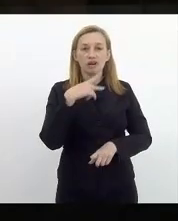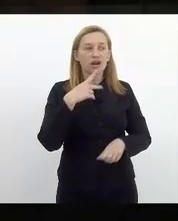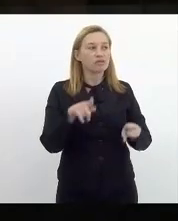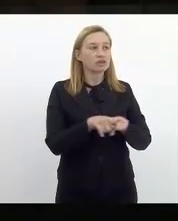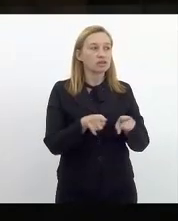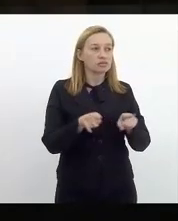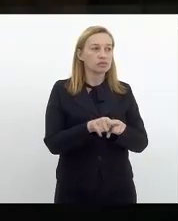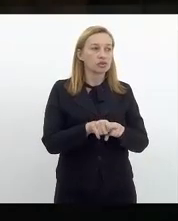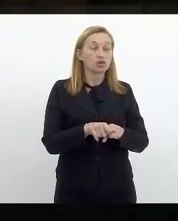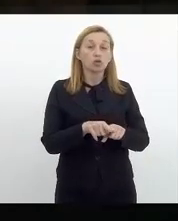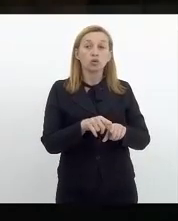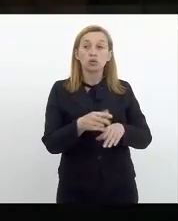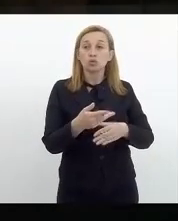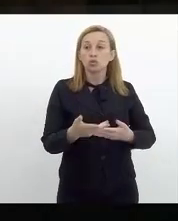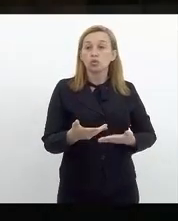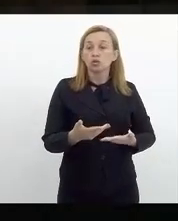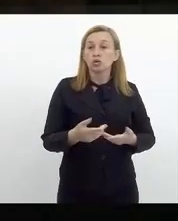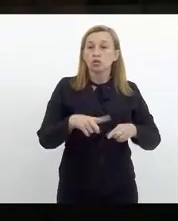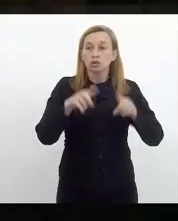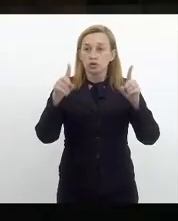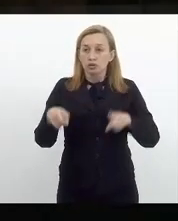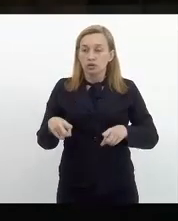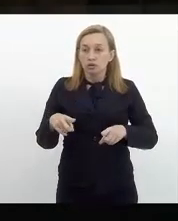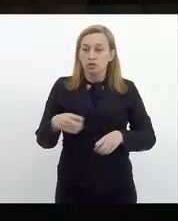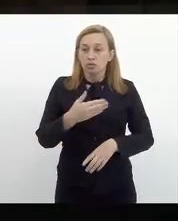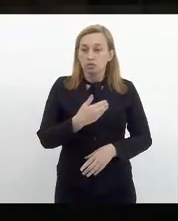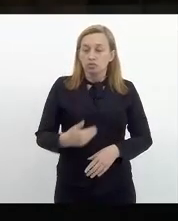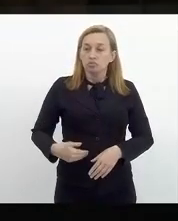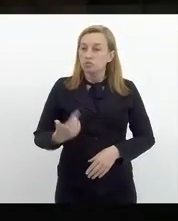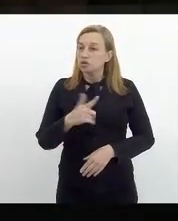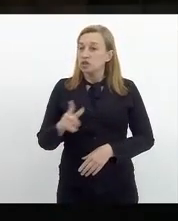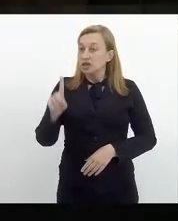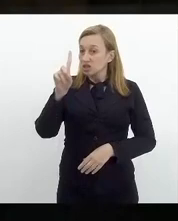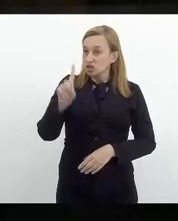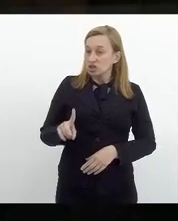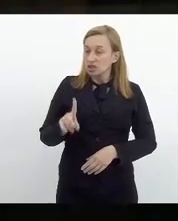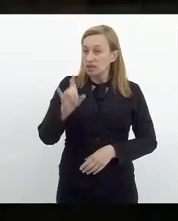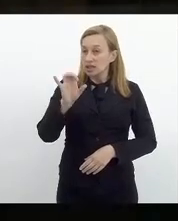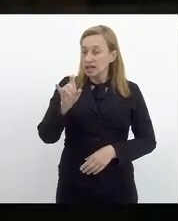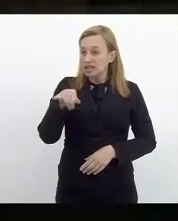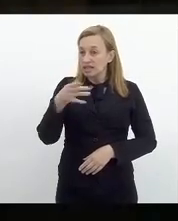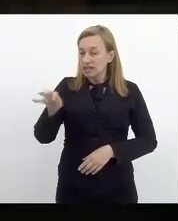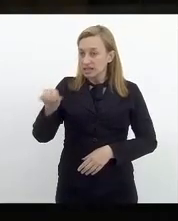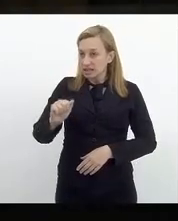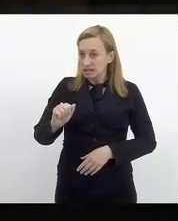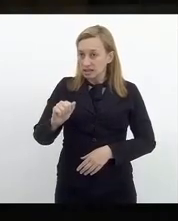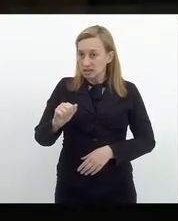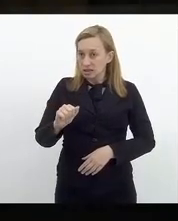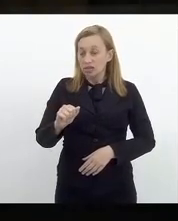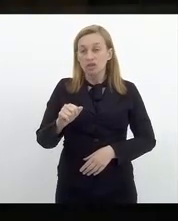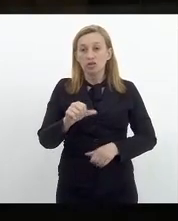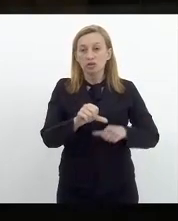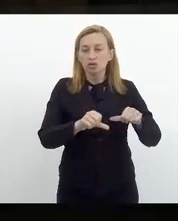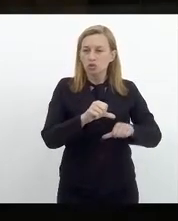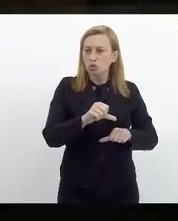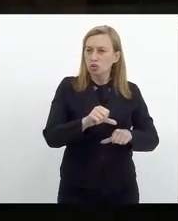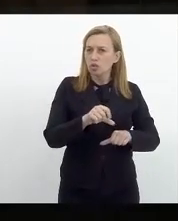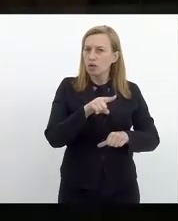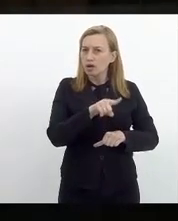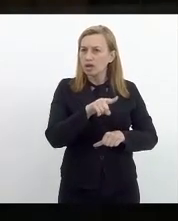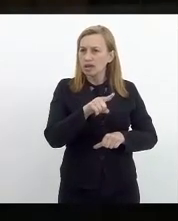que o servidor não teria direito a esse aí essa licença capacitação EA que a gente trocou